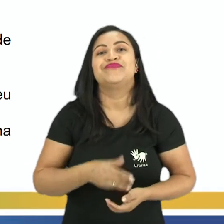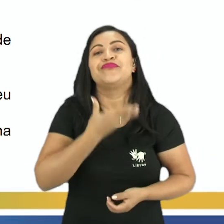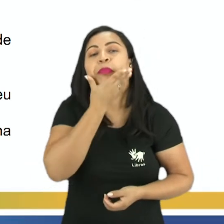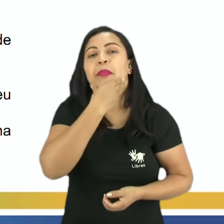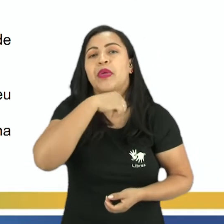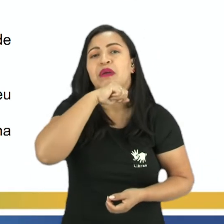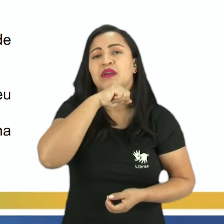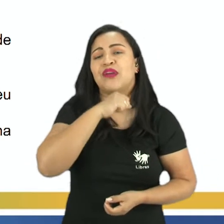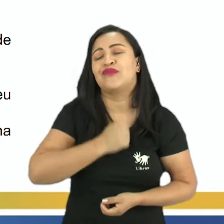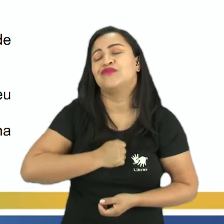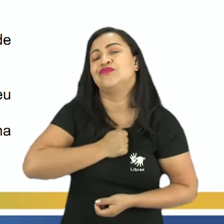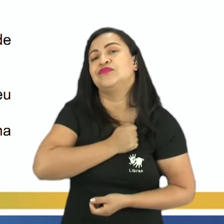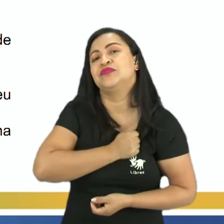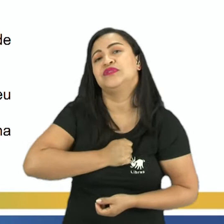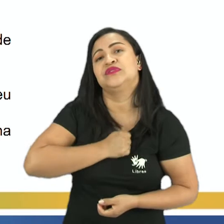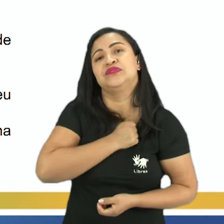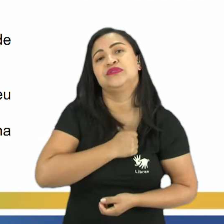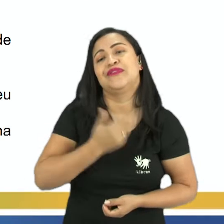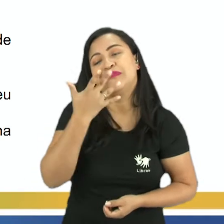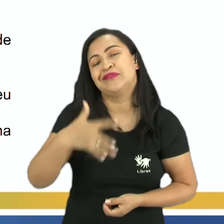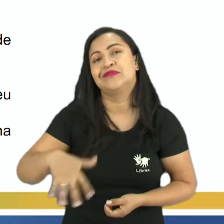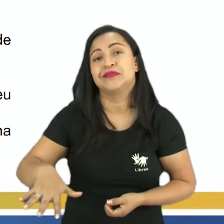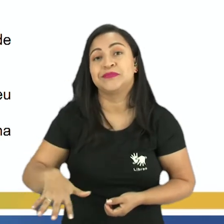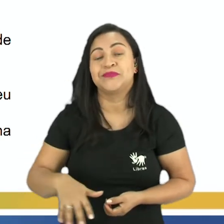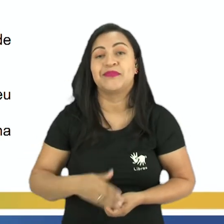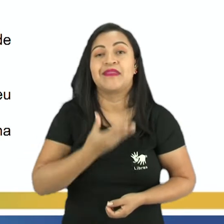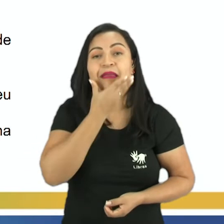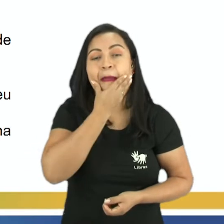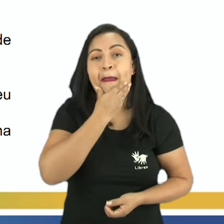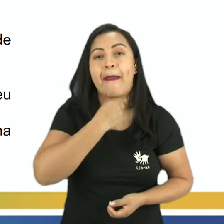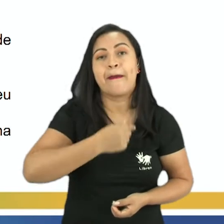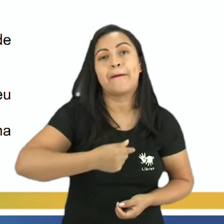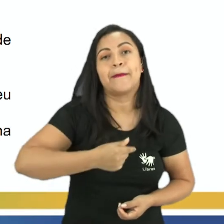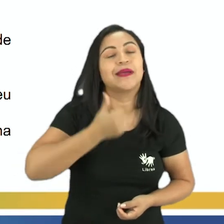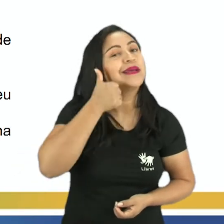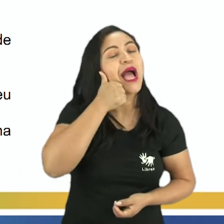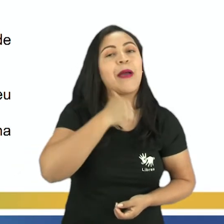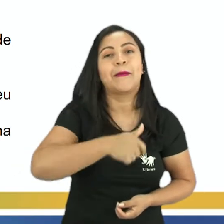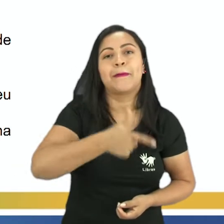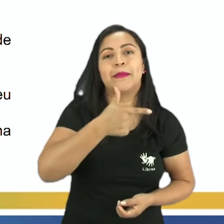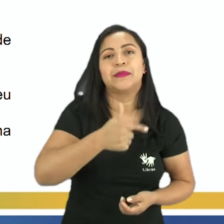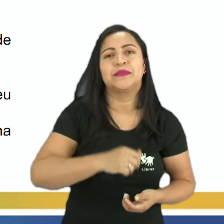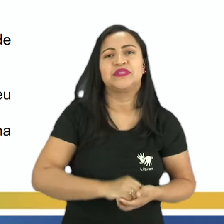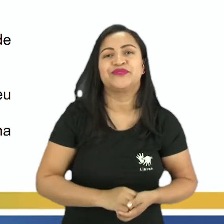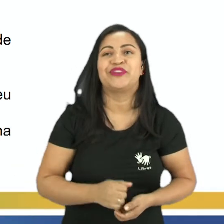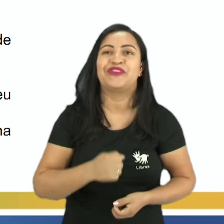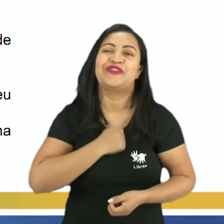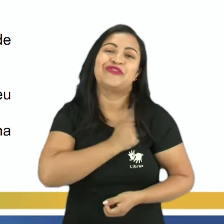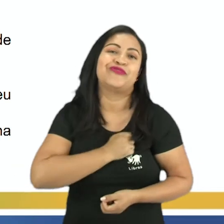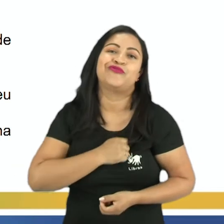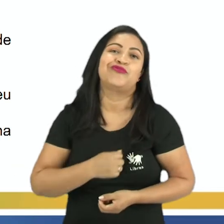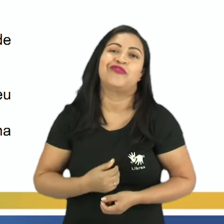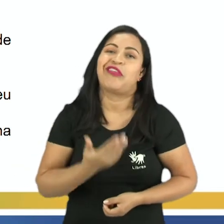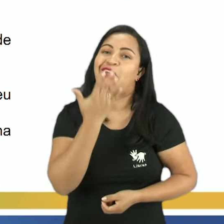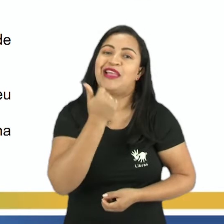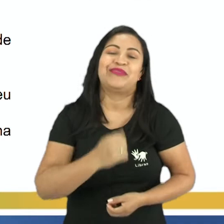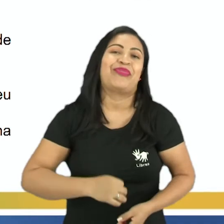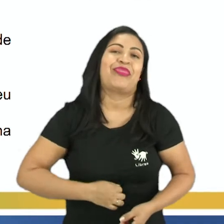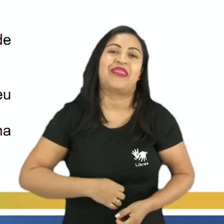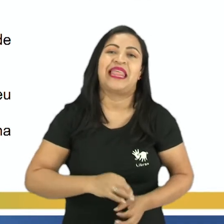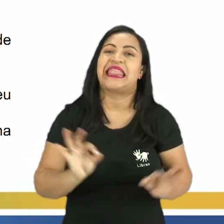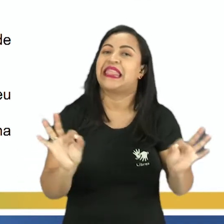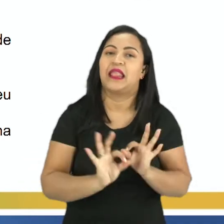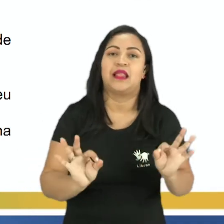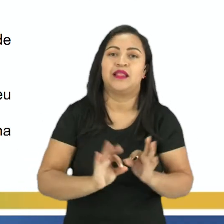vou sentir tanta falta deles. Madrasta, sentir falta não enche barriga de ninguém. Vá logo pegar